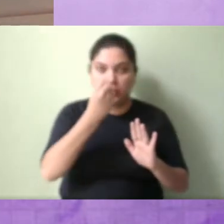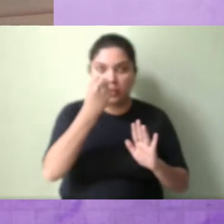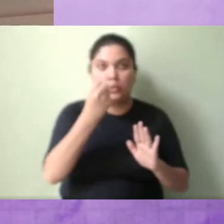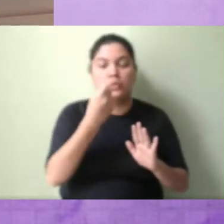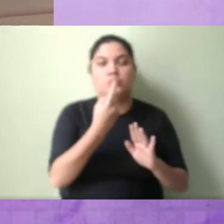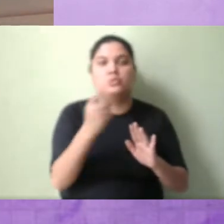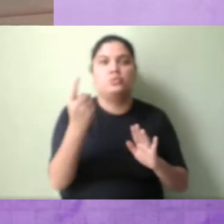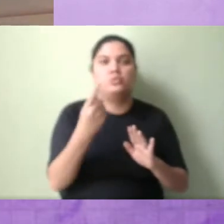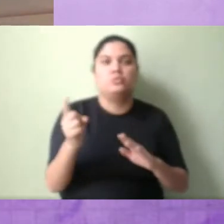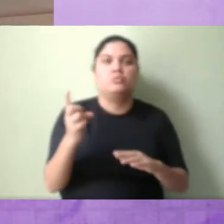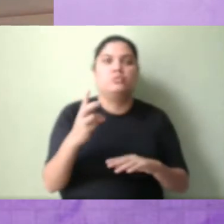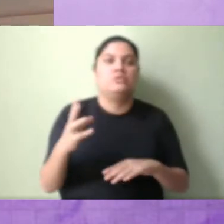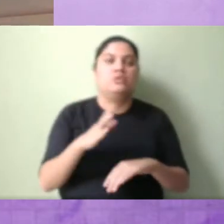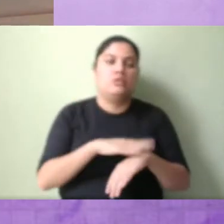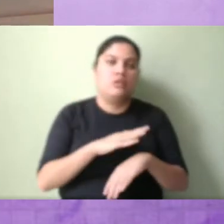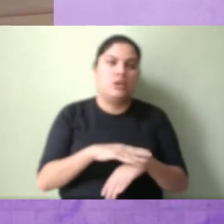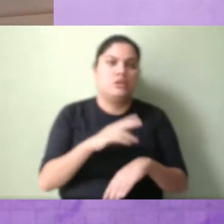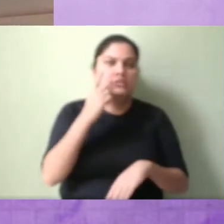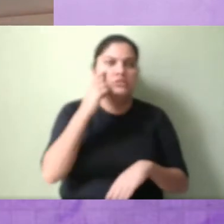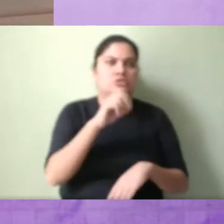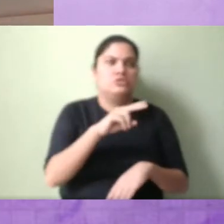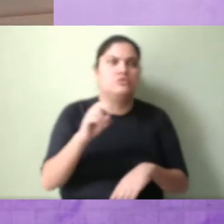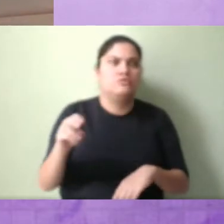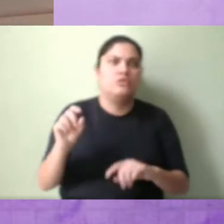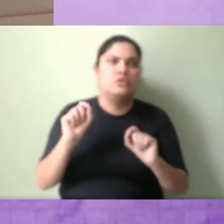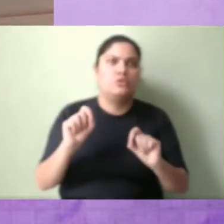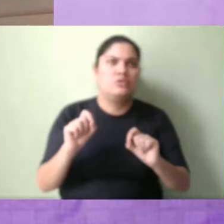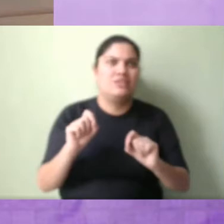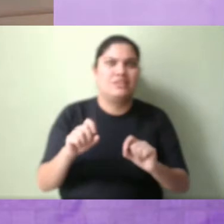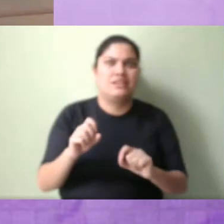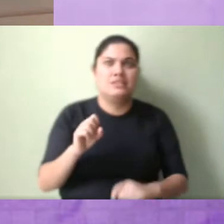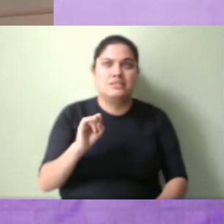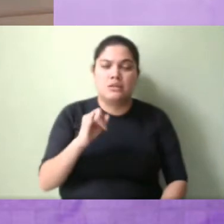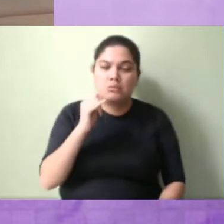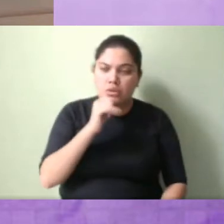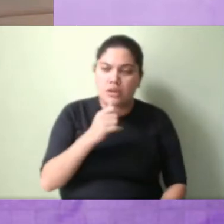empática, e no máximo possível, livre de julgamento.